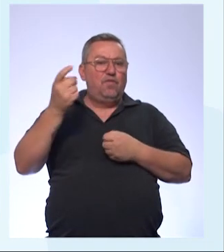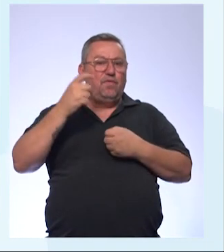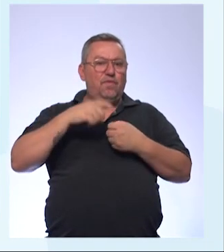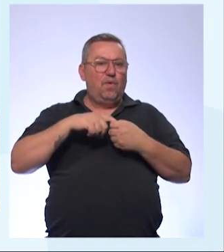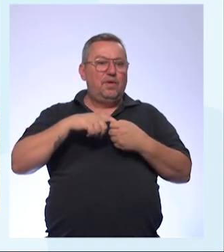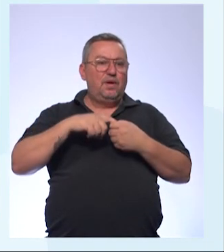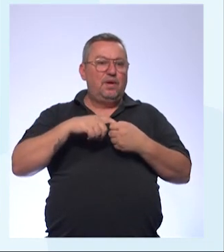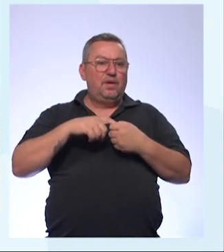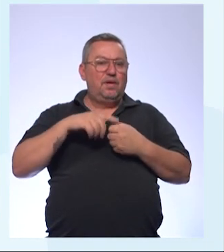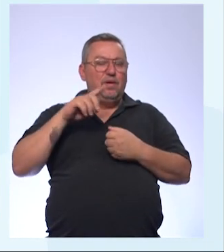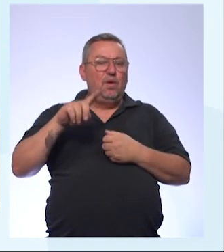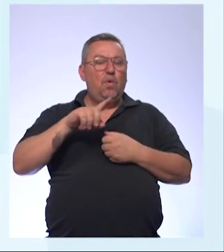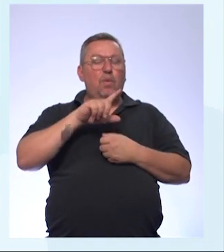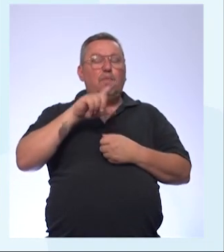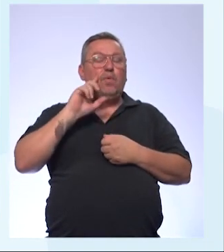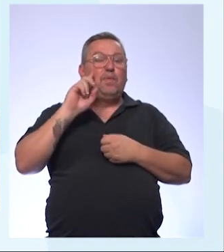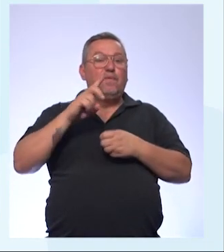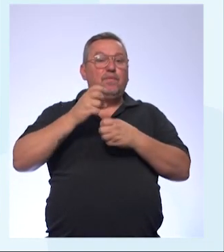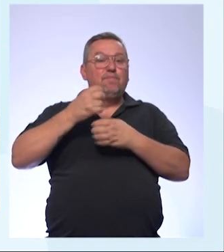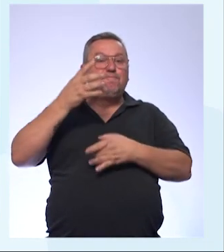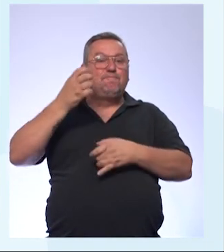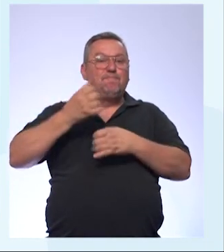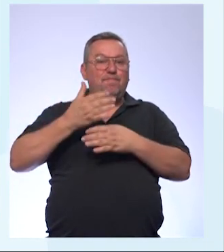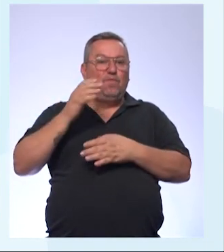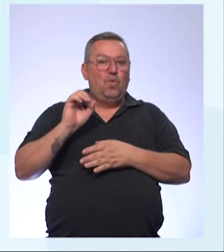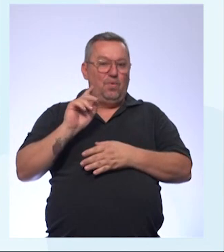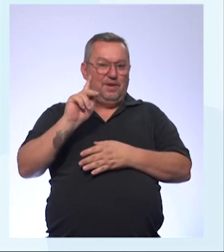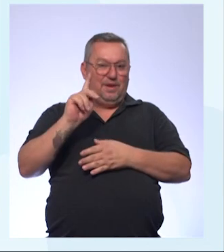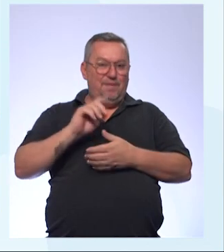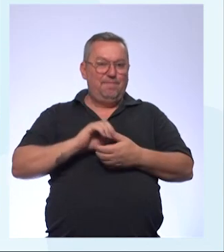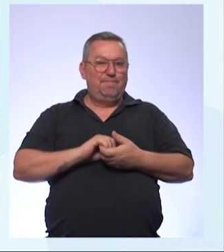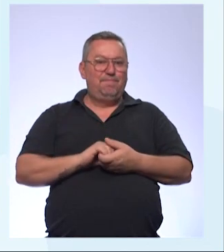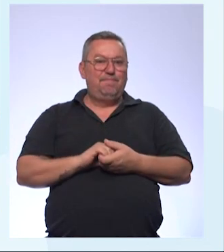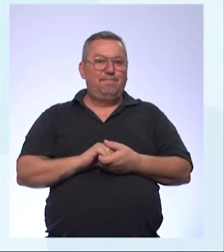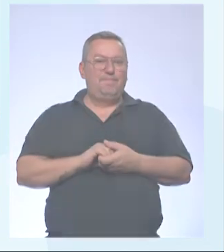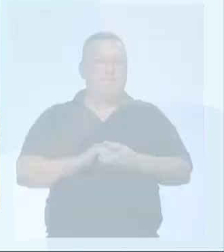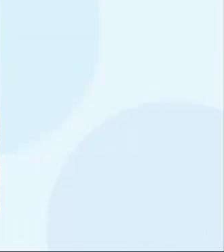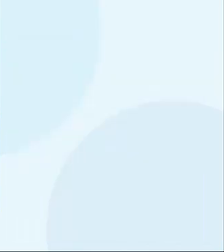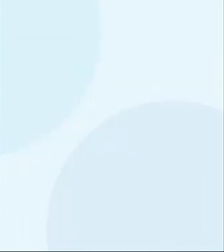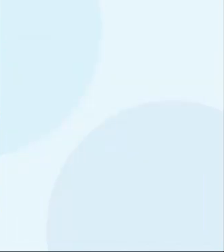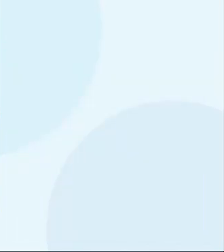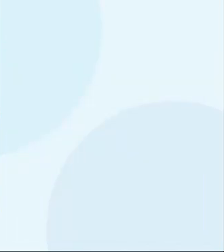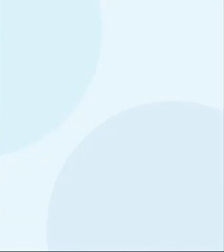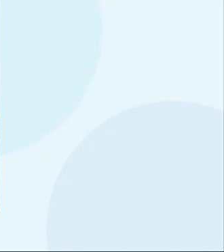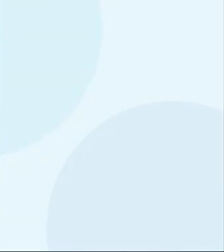Pro Luíse comentando o chat.